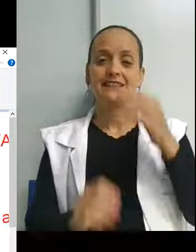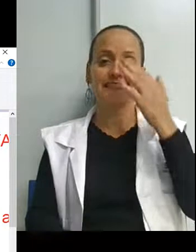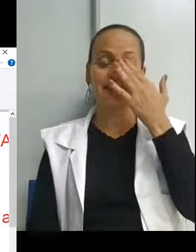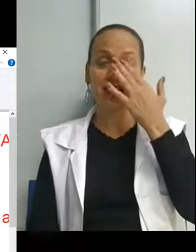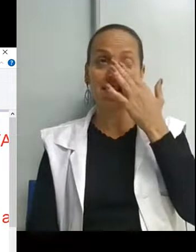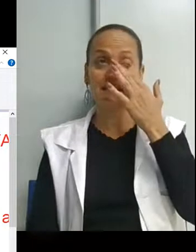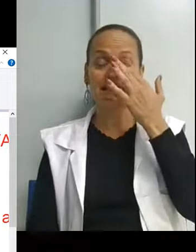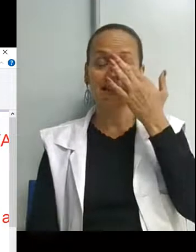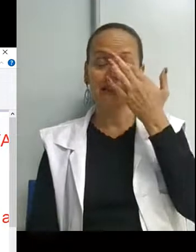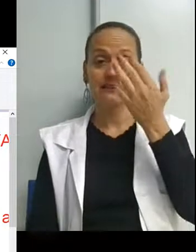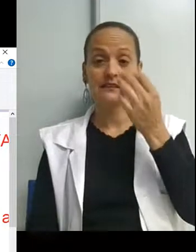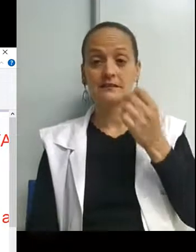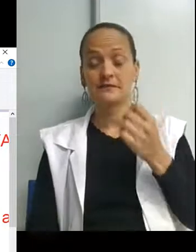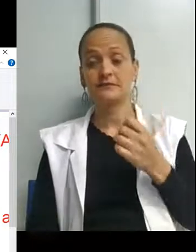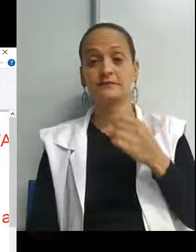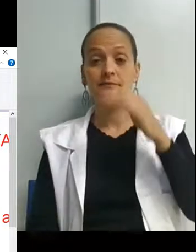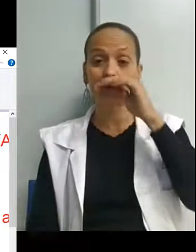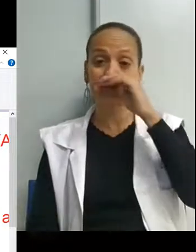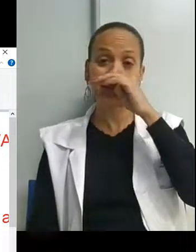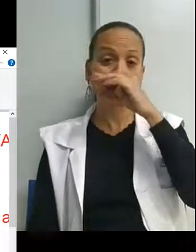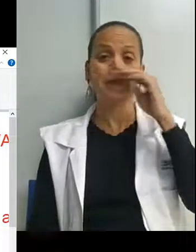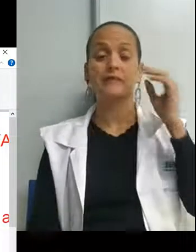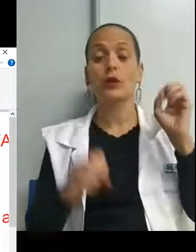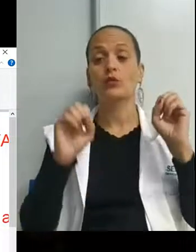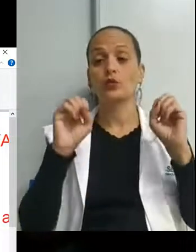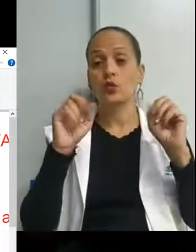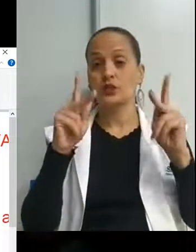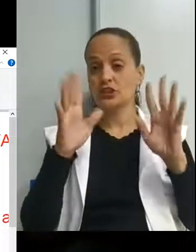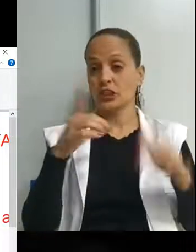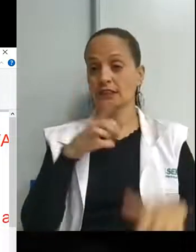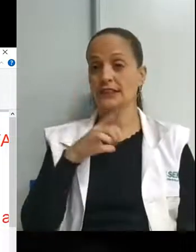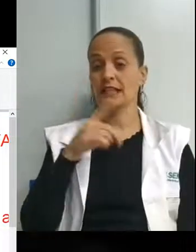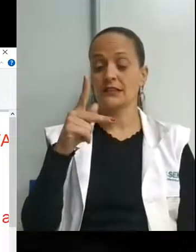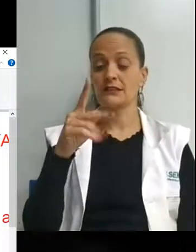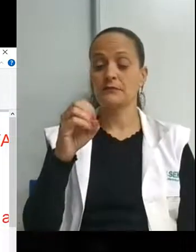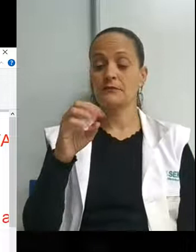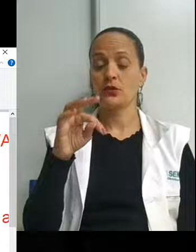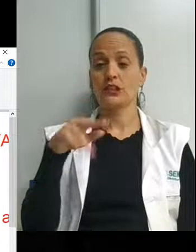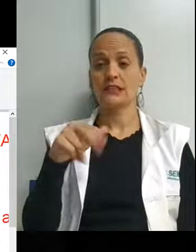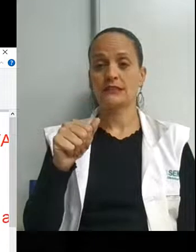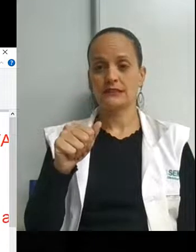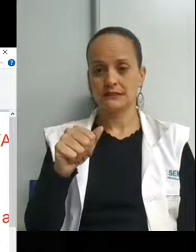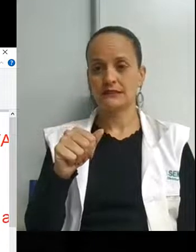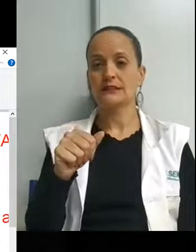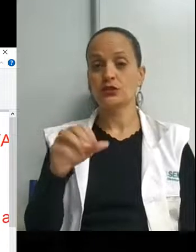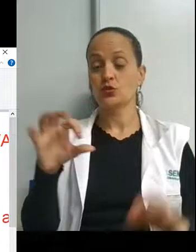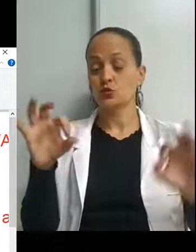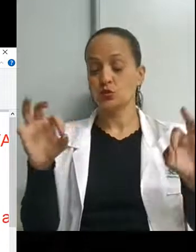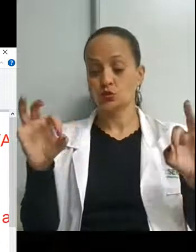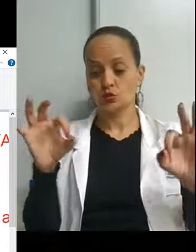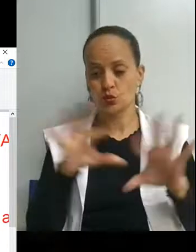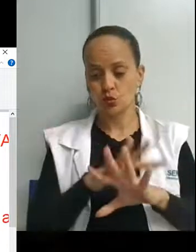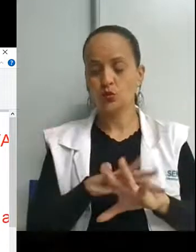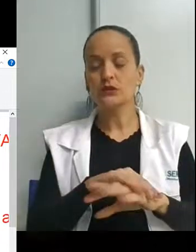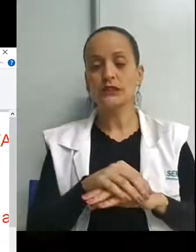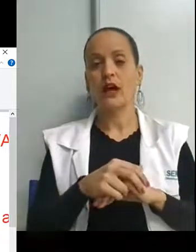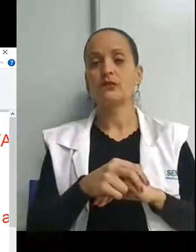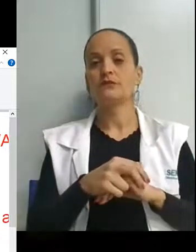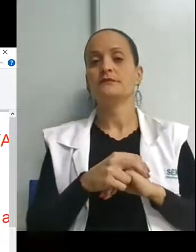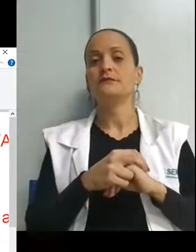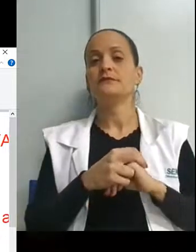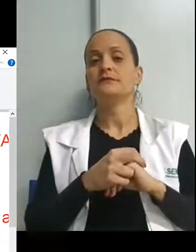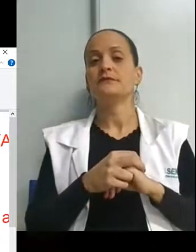Com essa informação de potência, né? Eu posso usar ela aqui também, né? Porque ela é a potência total, certo? Então, a potência total,